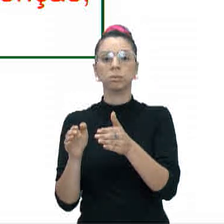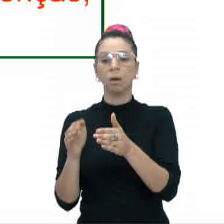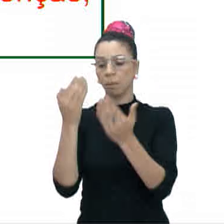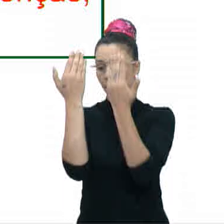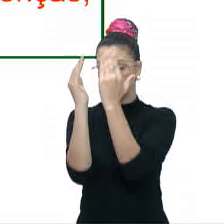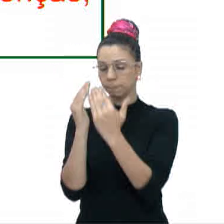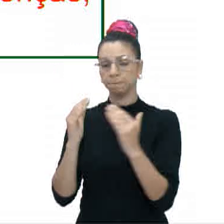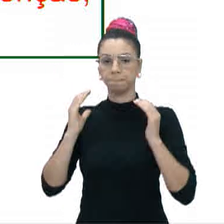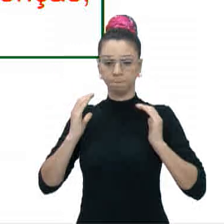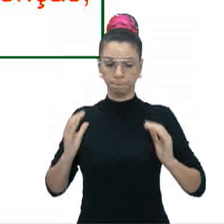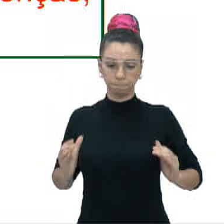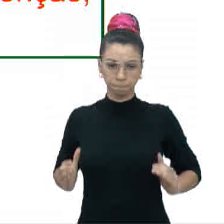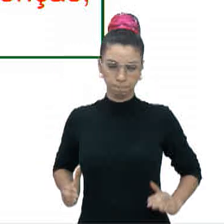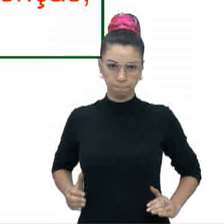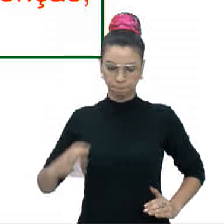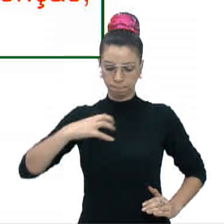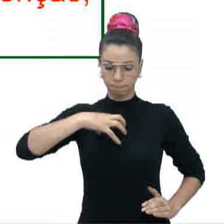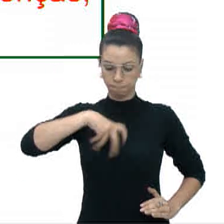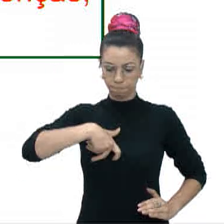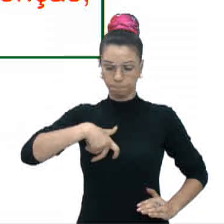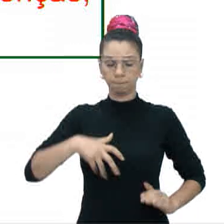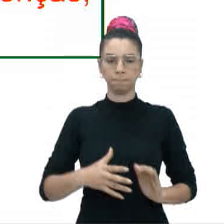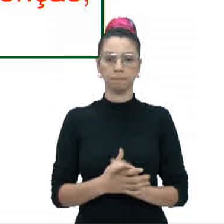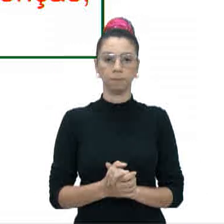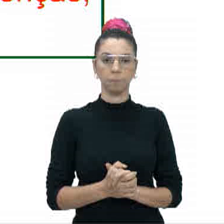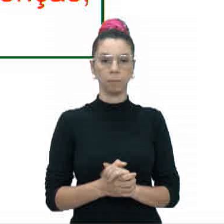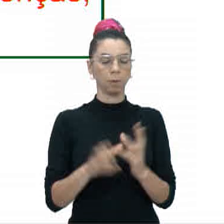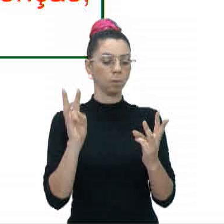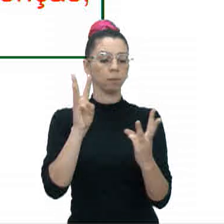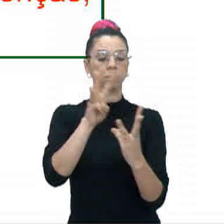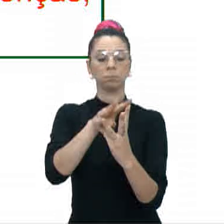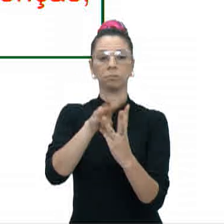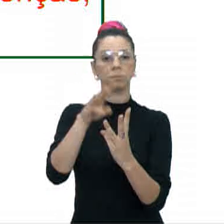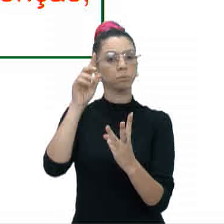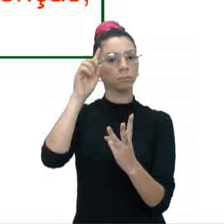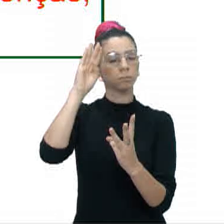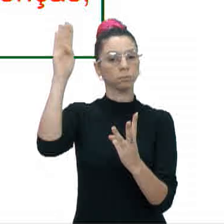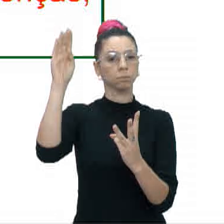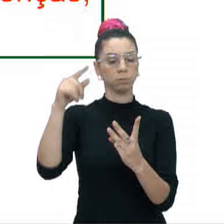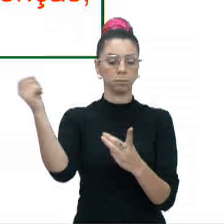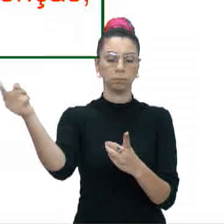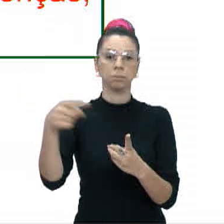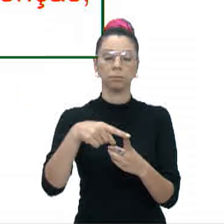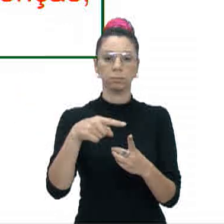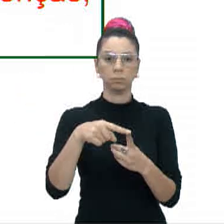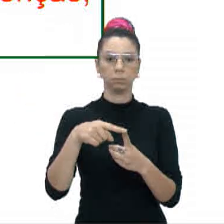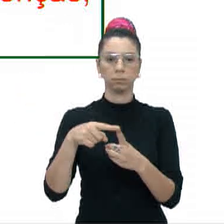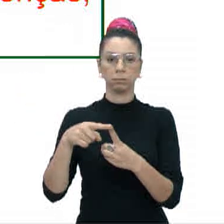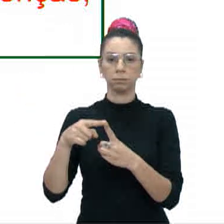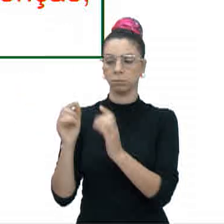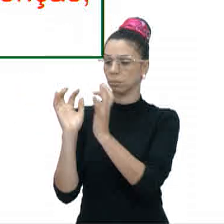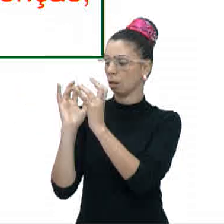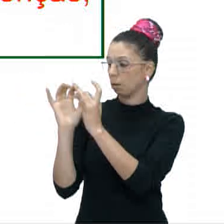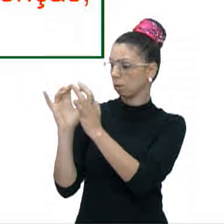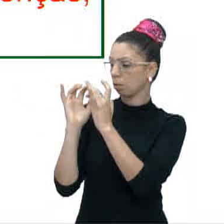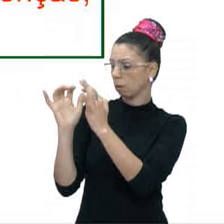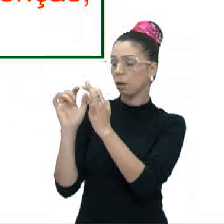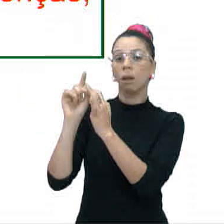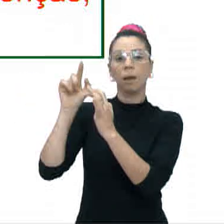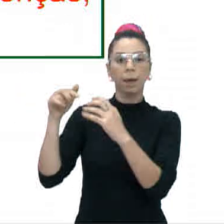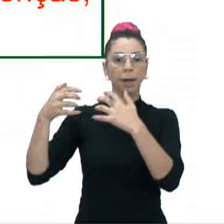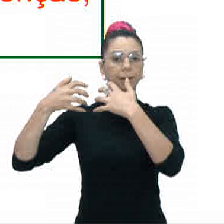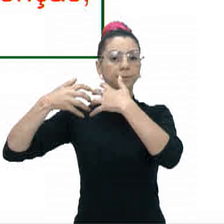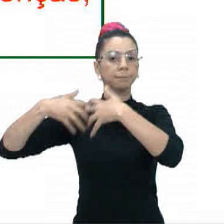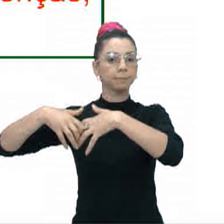quê? Existem 3 ideias principais da crítica ao behaviorismo. 1. A mente é cognitiva. O